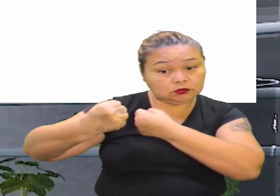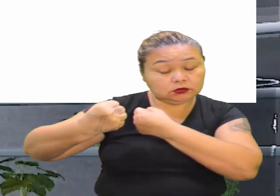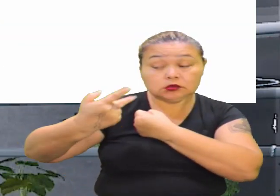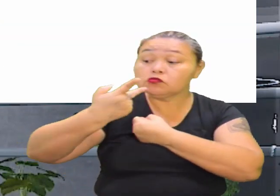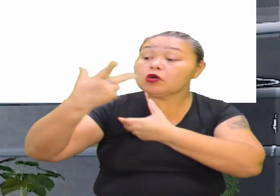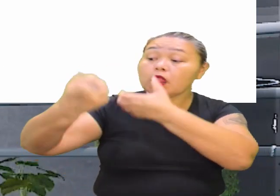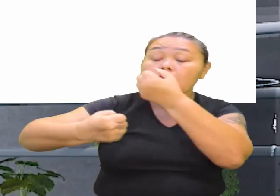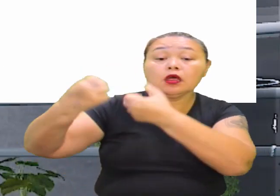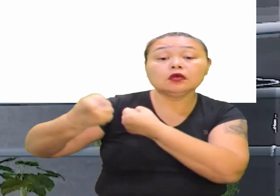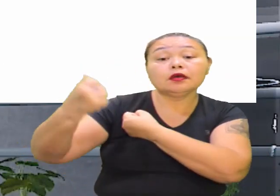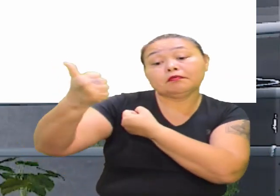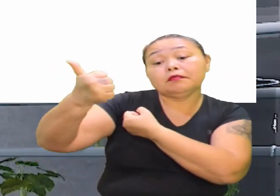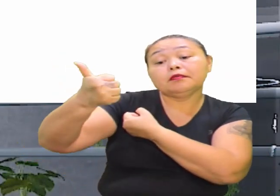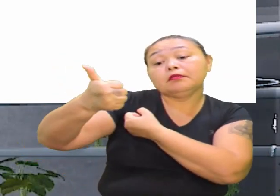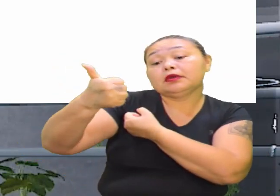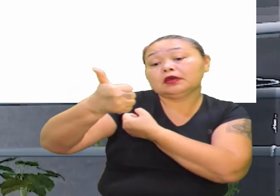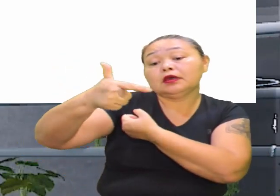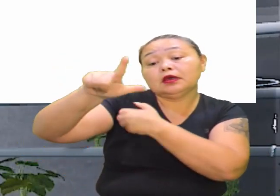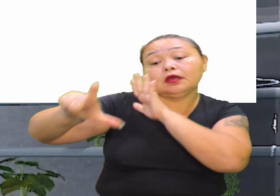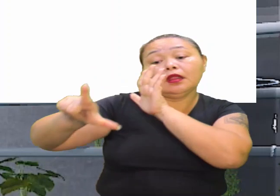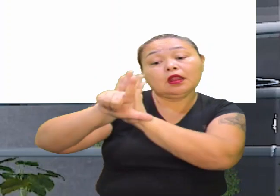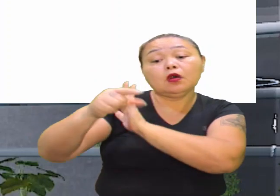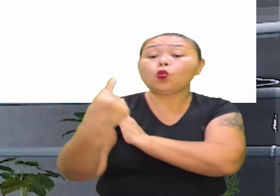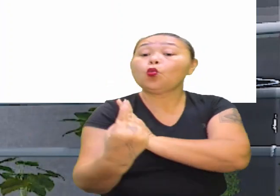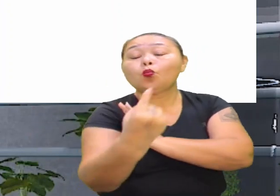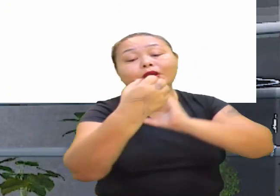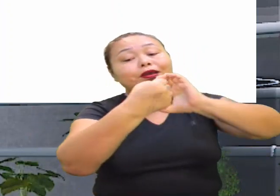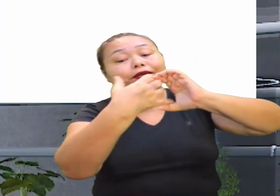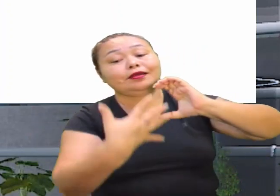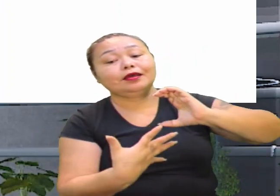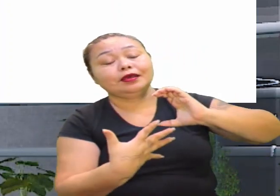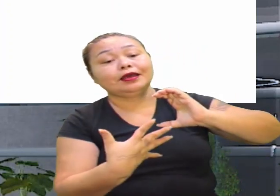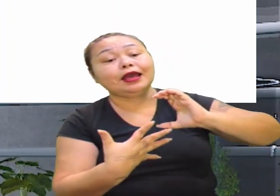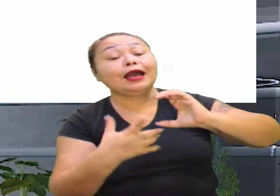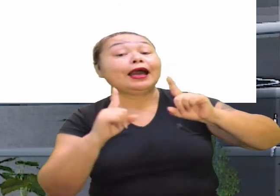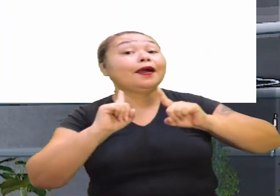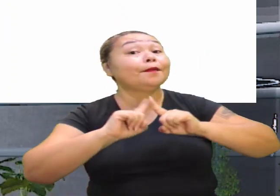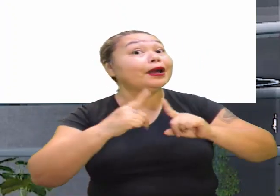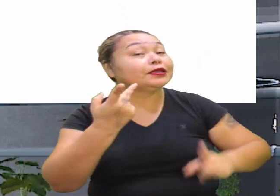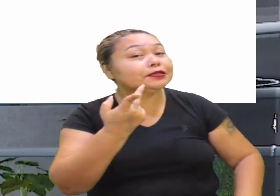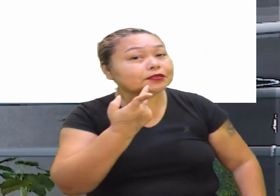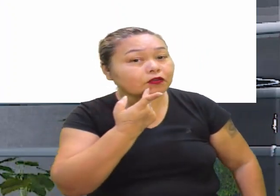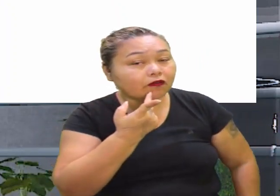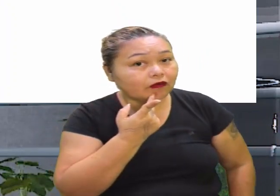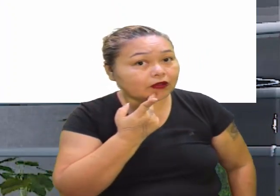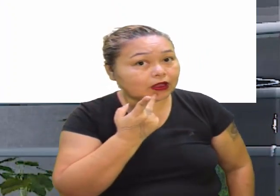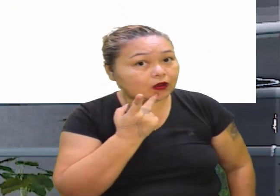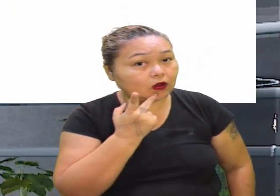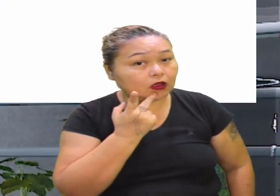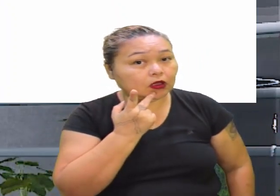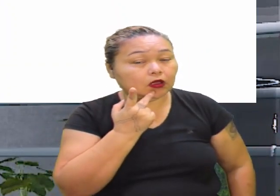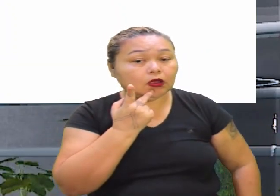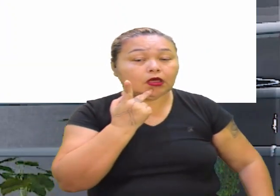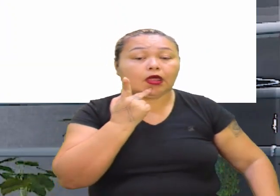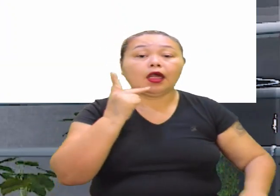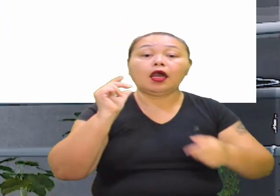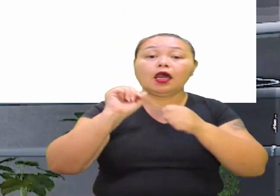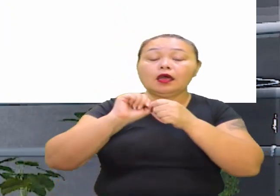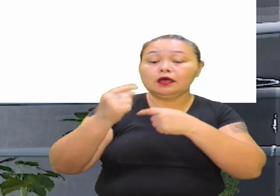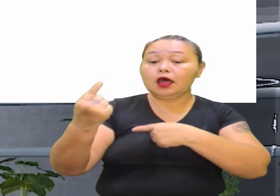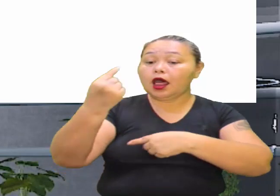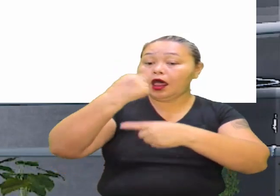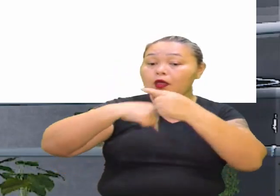professor? Eu estou falando da primeira lei, uma característica. Mas se eu falo nutrição